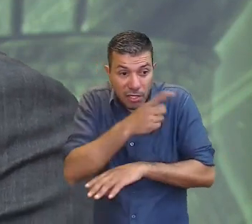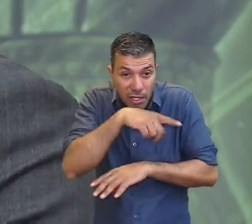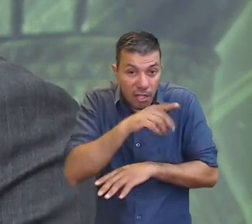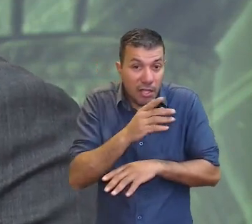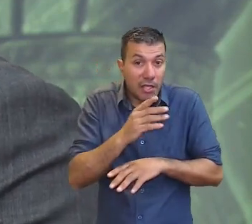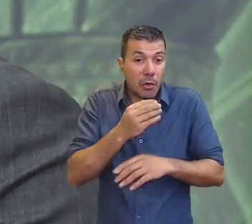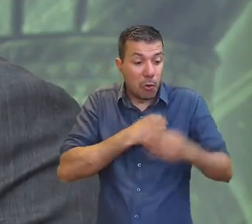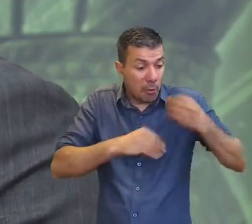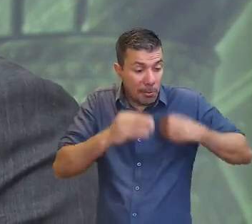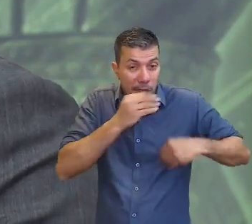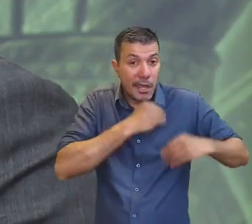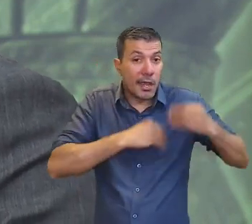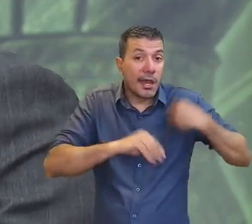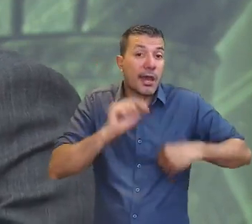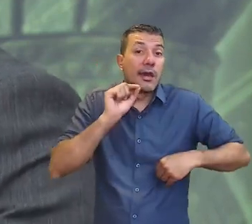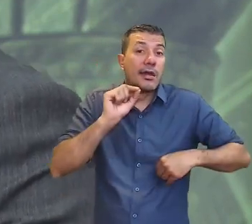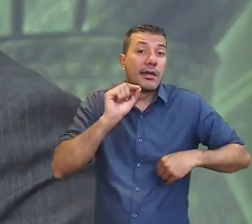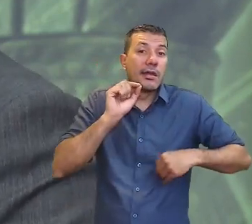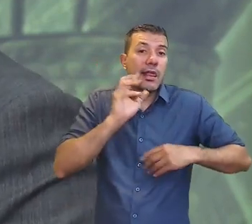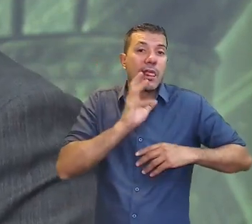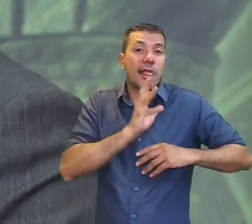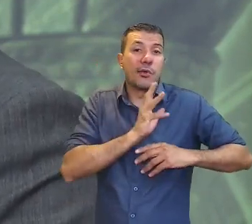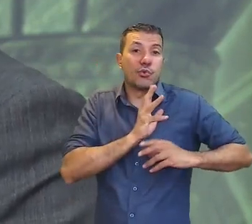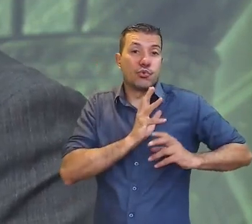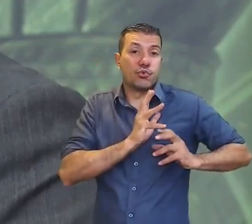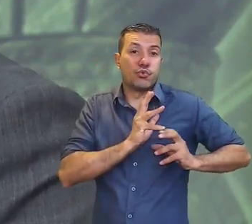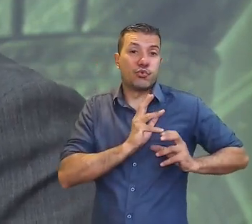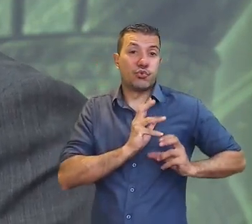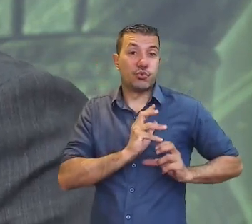o pecado era agora purificado